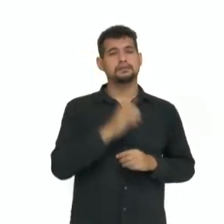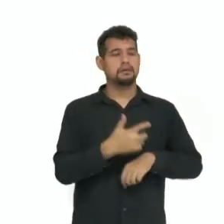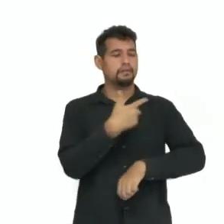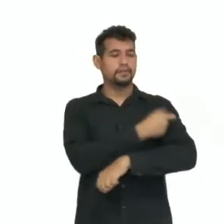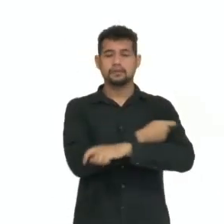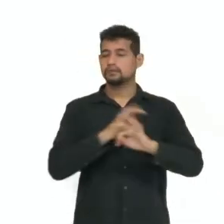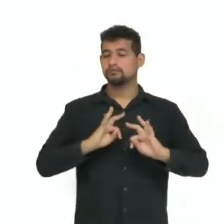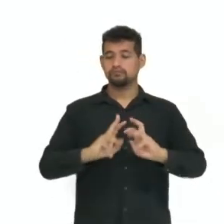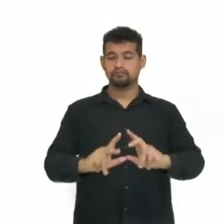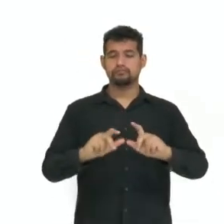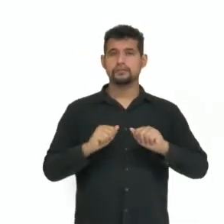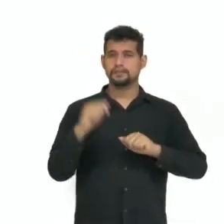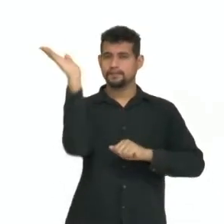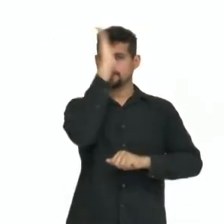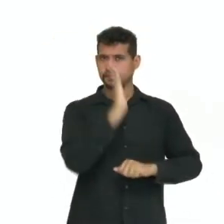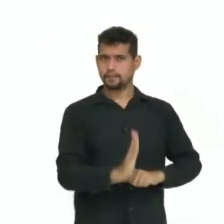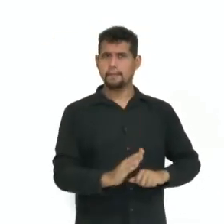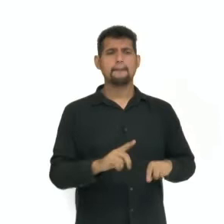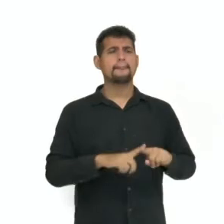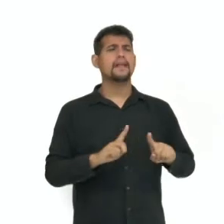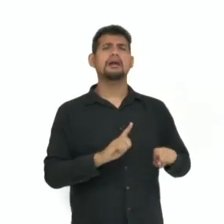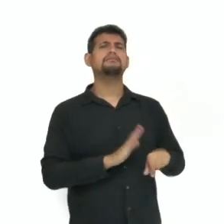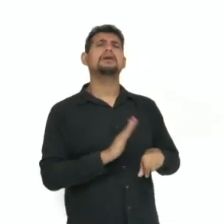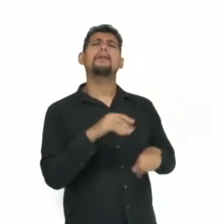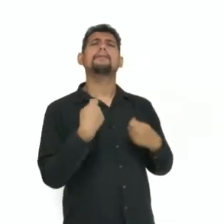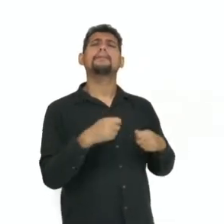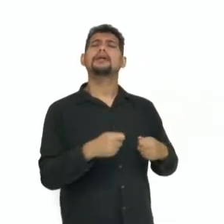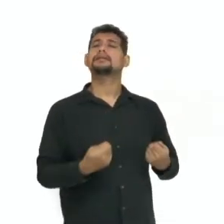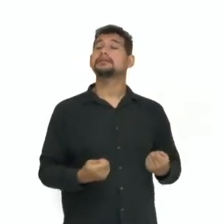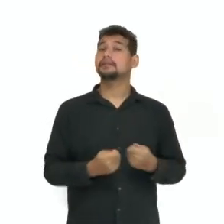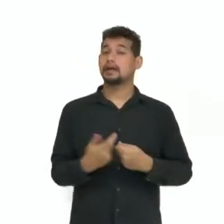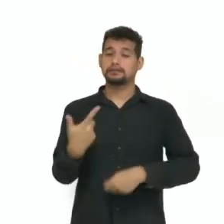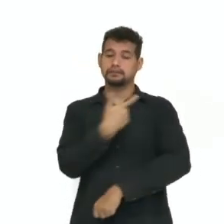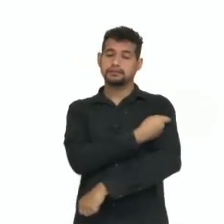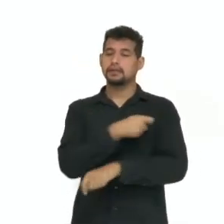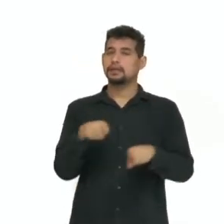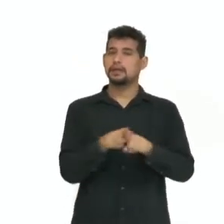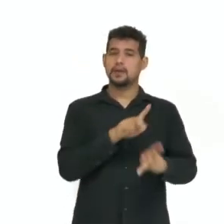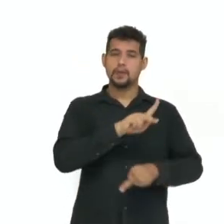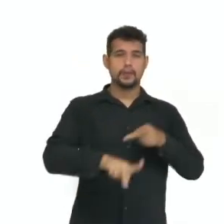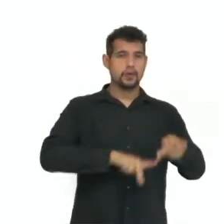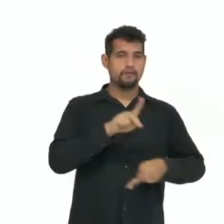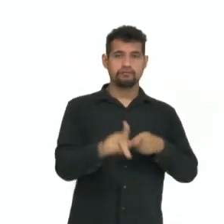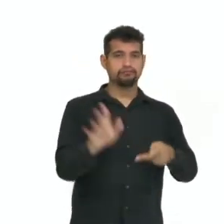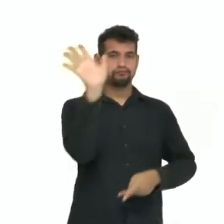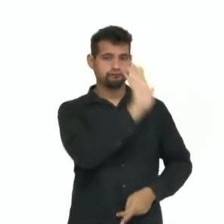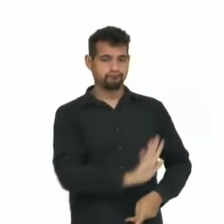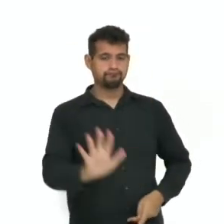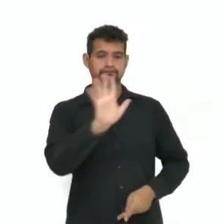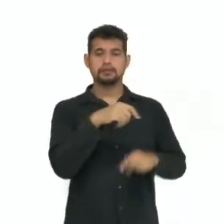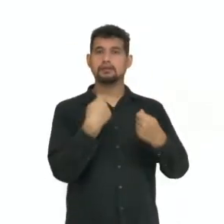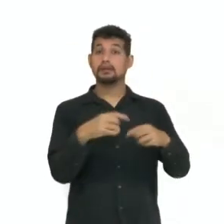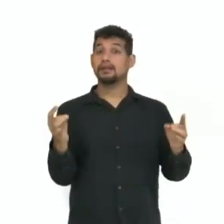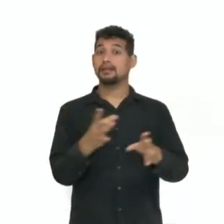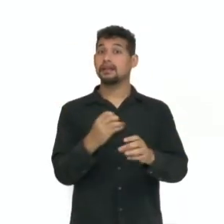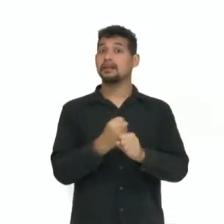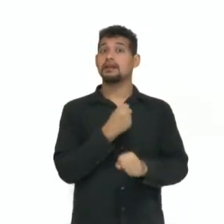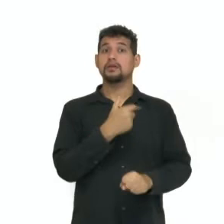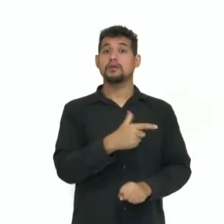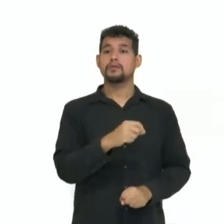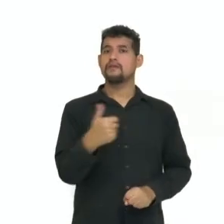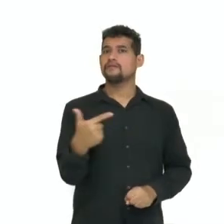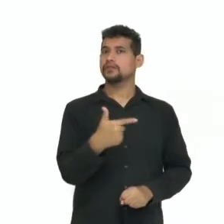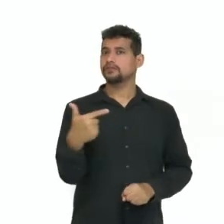dos brasileiros. E o que mais? A imunização da população geral deve ser concluída em